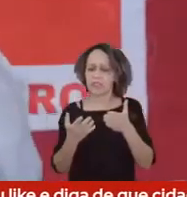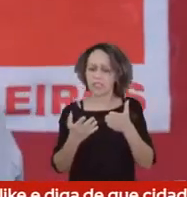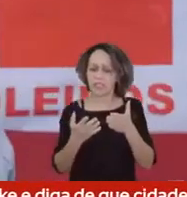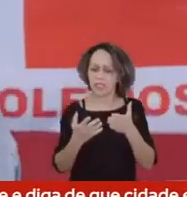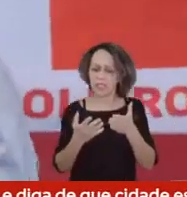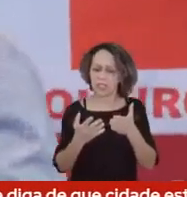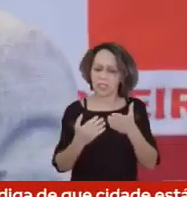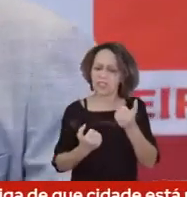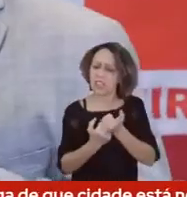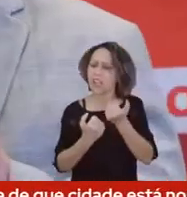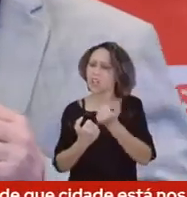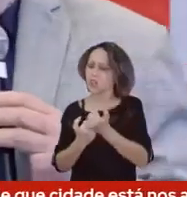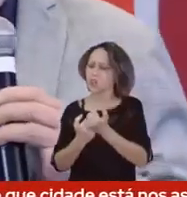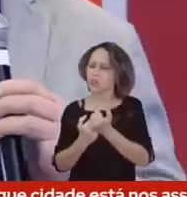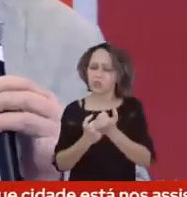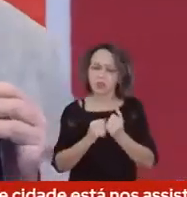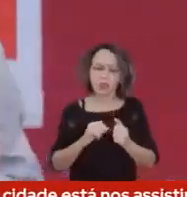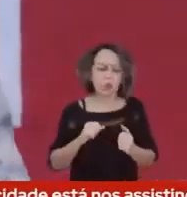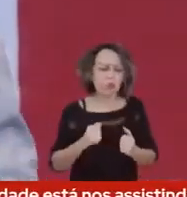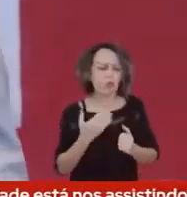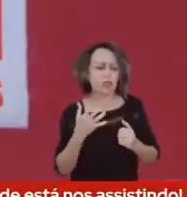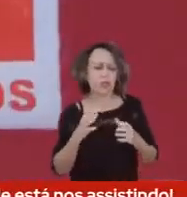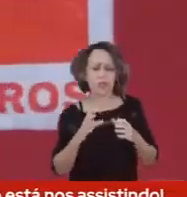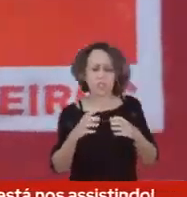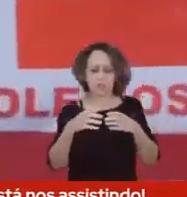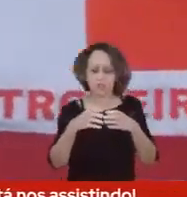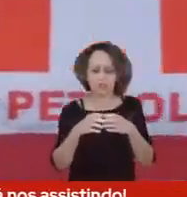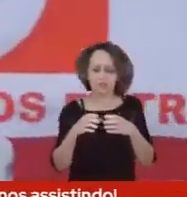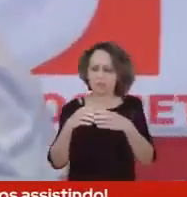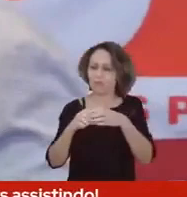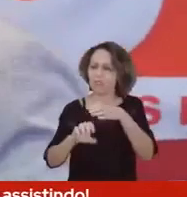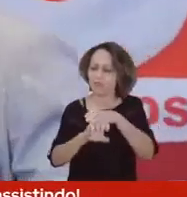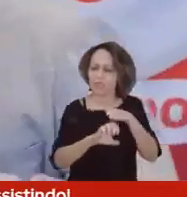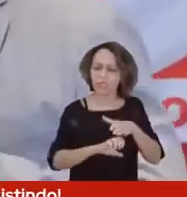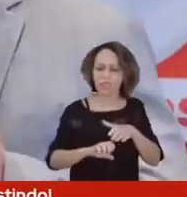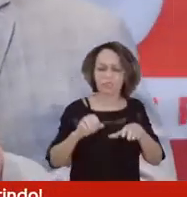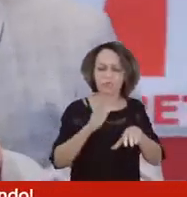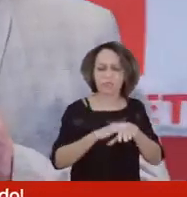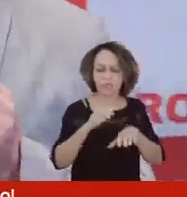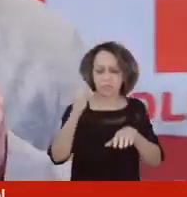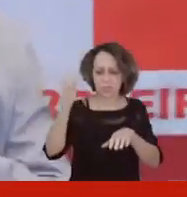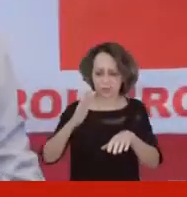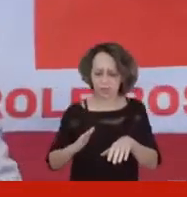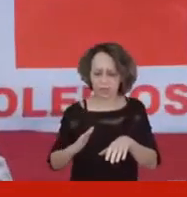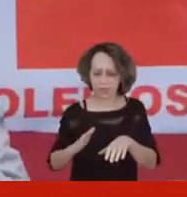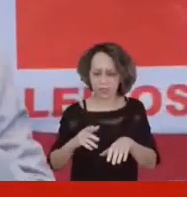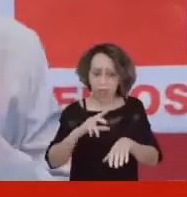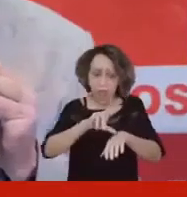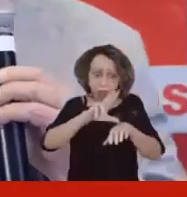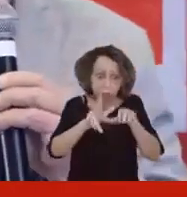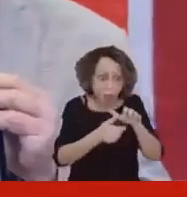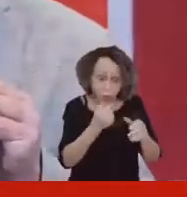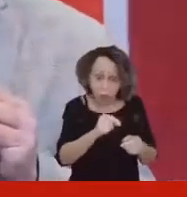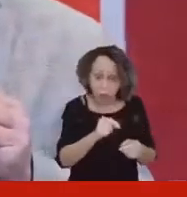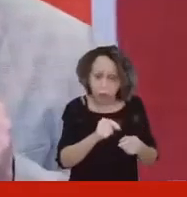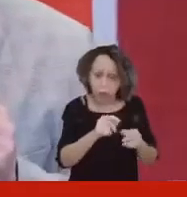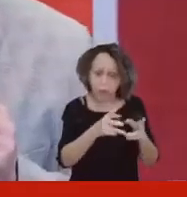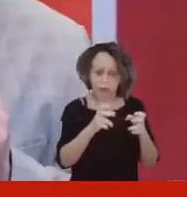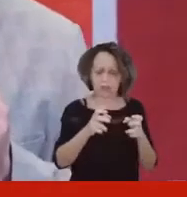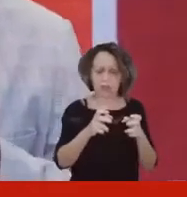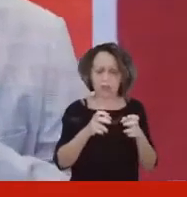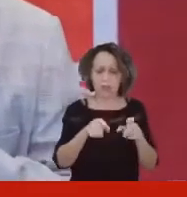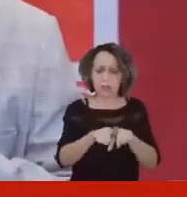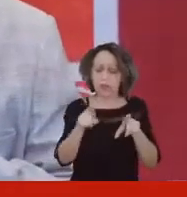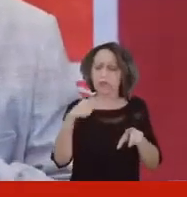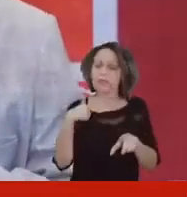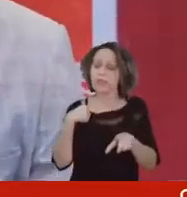um roubo na Petrobras? Houve. Quem foi que roubou? O David? Então você vai preso, vai ser julgado e vai preso. mas a empresa vai continuar produzindo, porque o